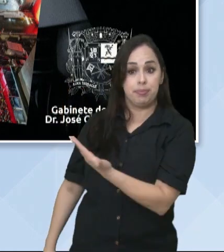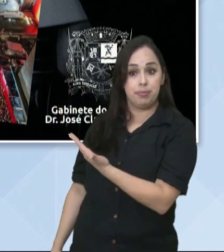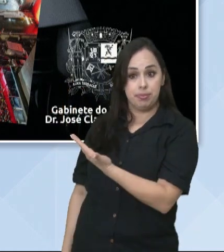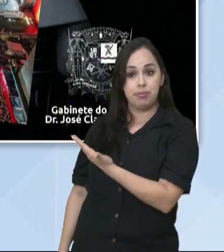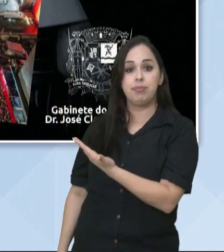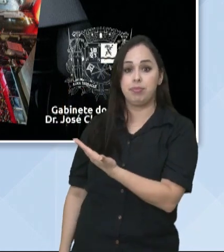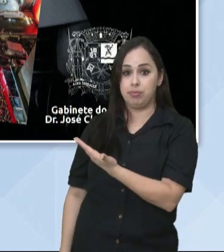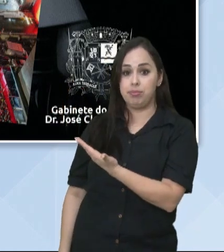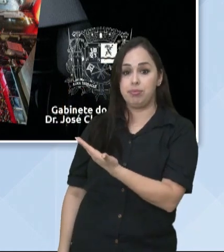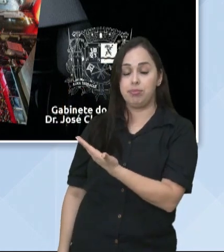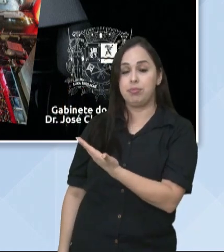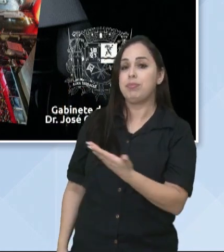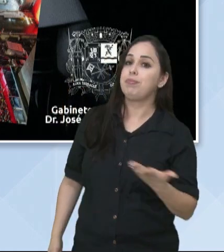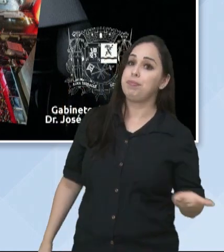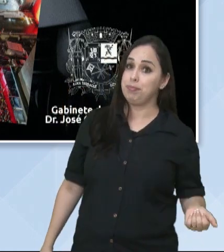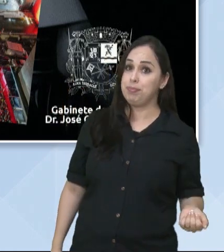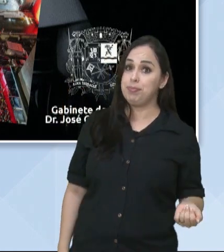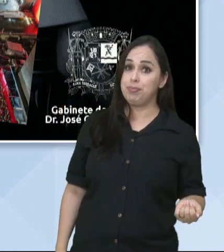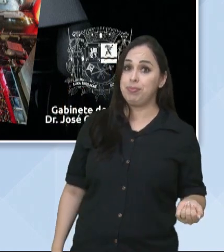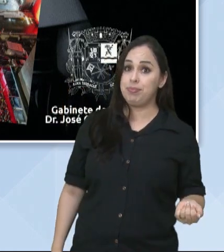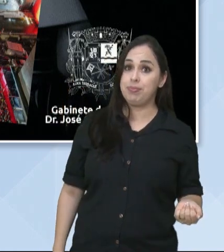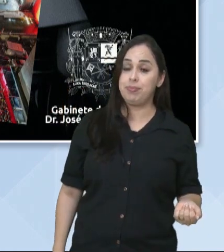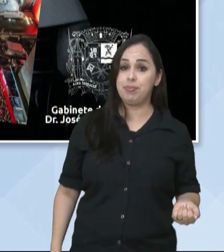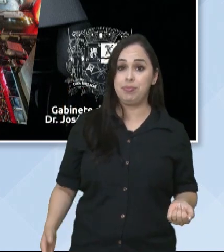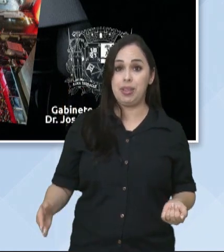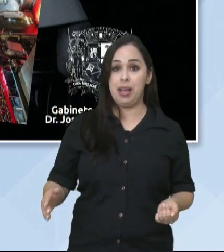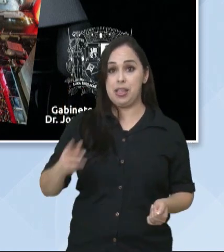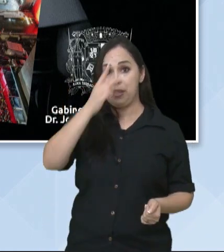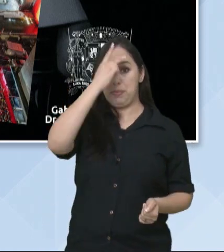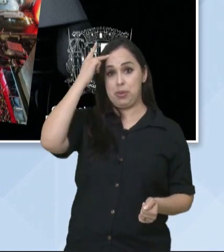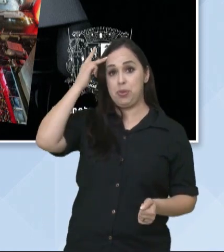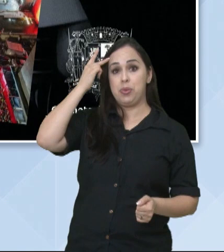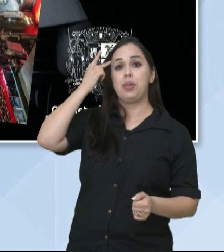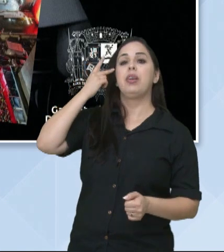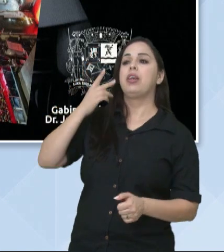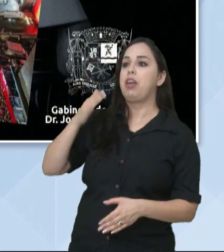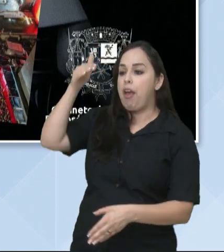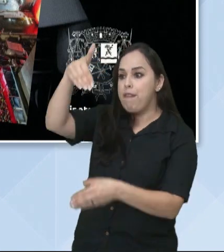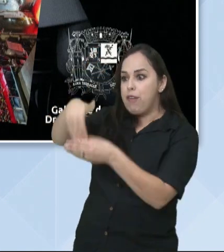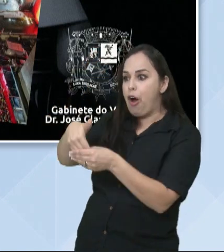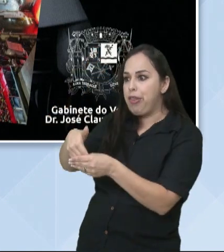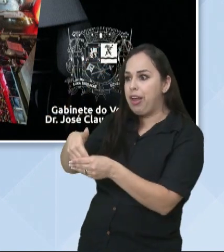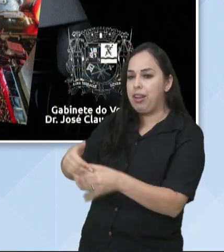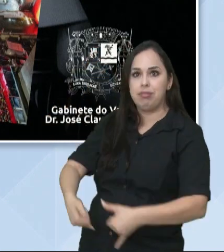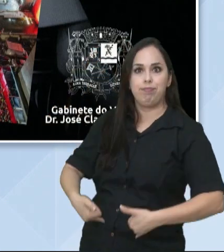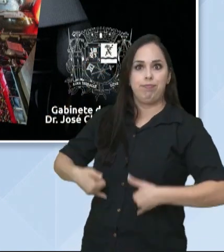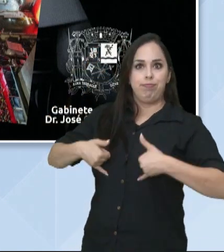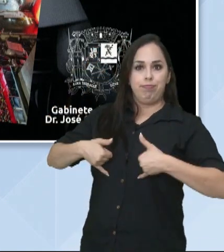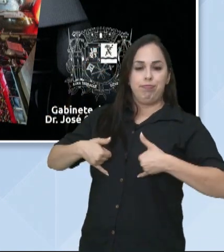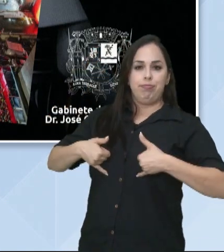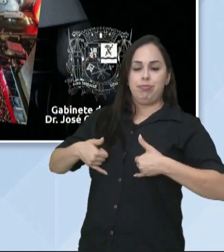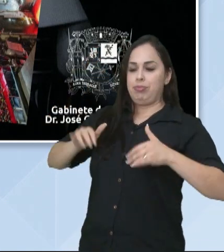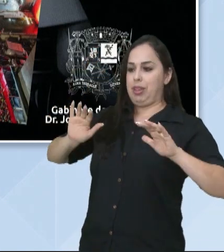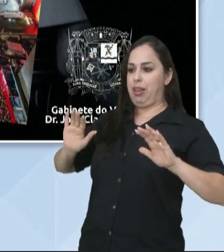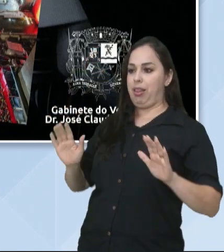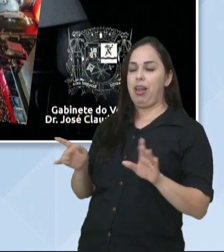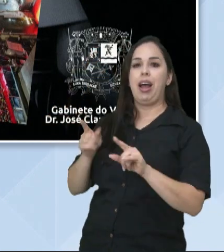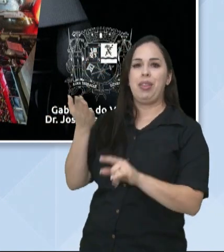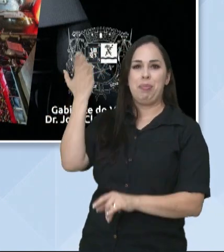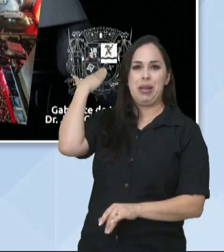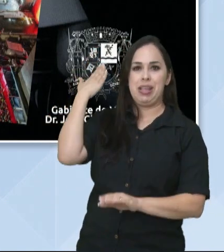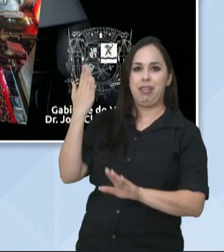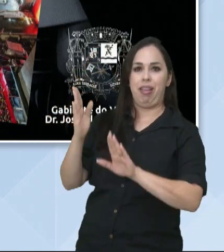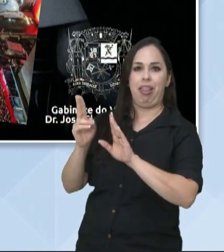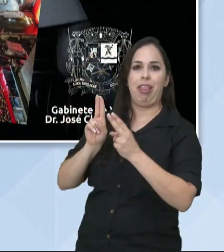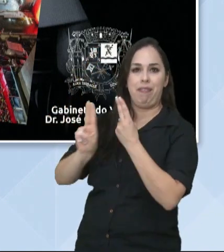Dulce, Petite. Está aí, ó. Os bolsonaristas que se orgulhavam tanto de encher a Paulista,